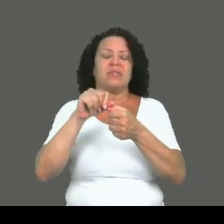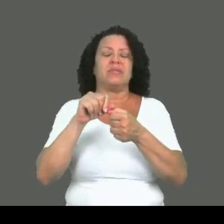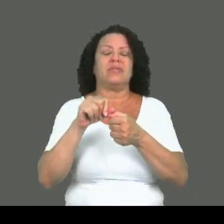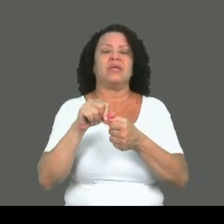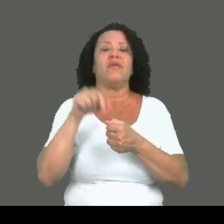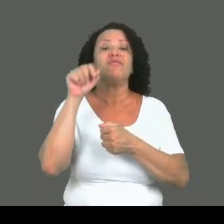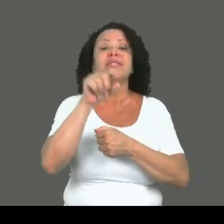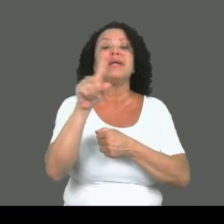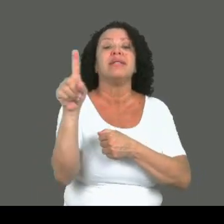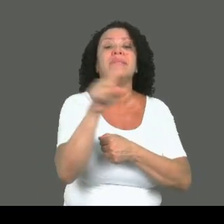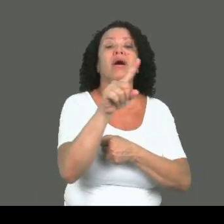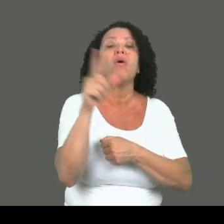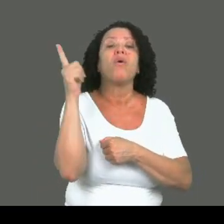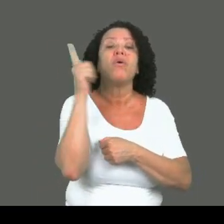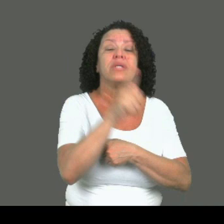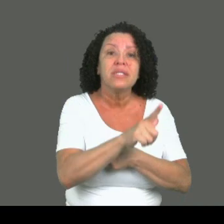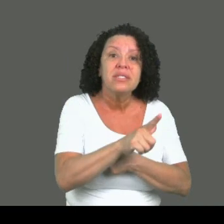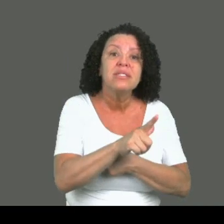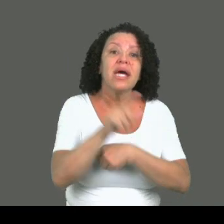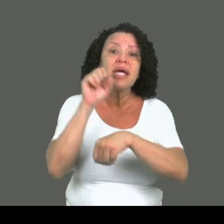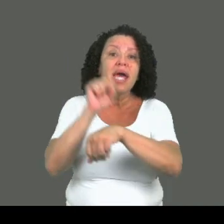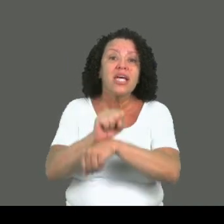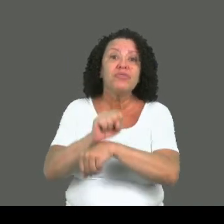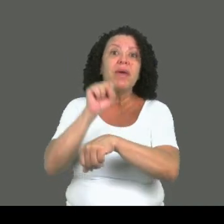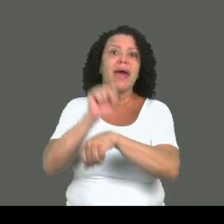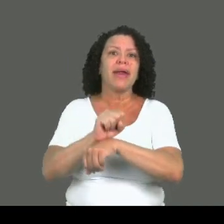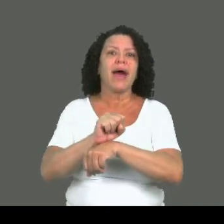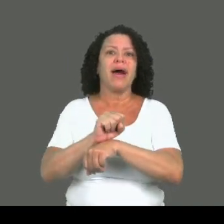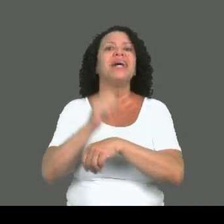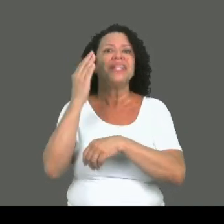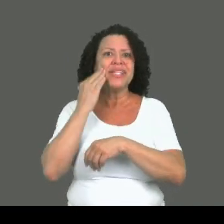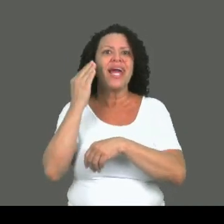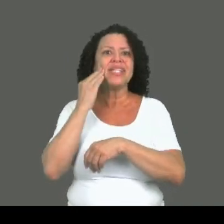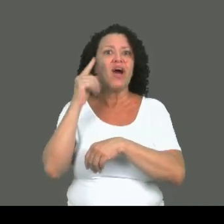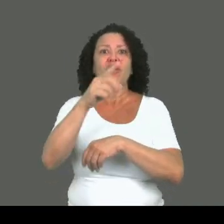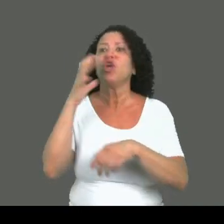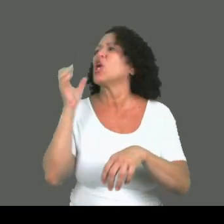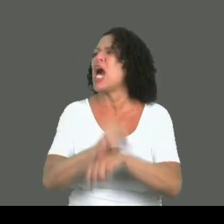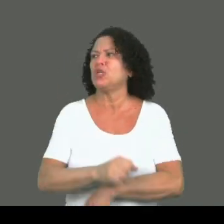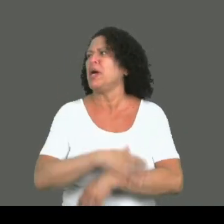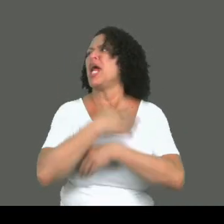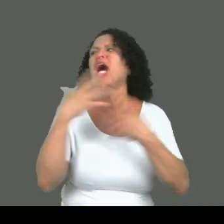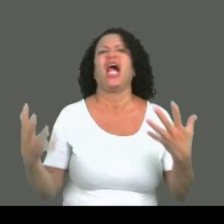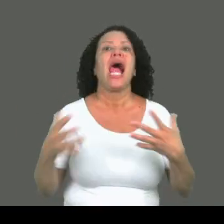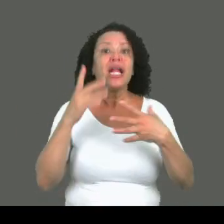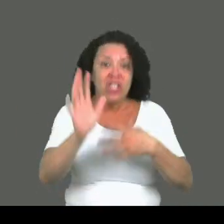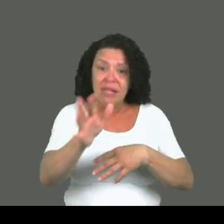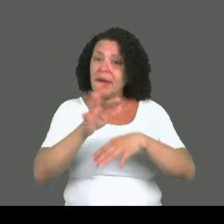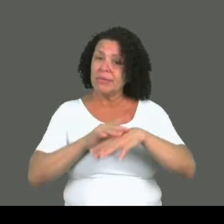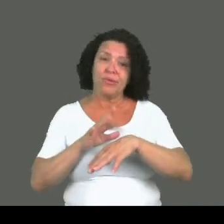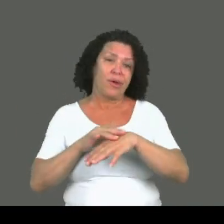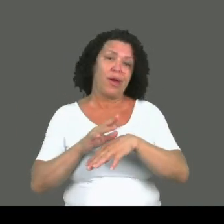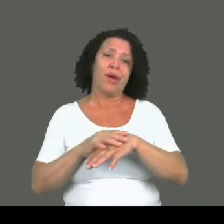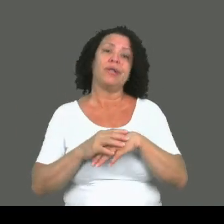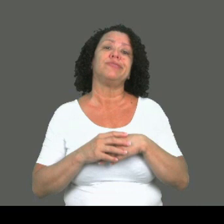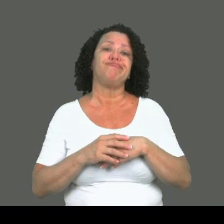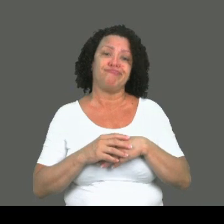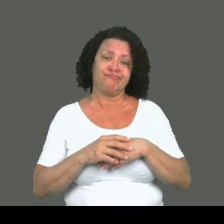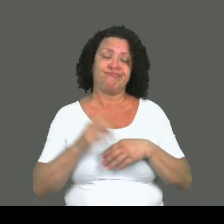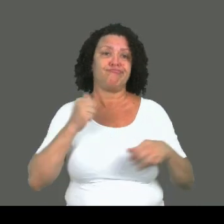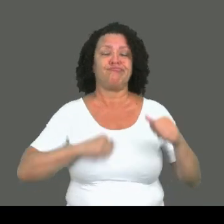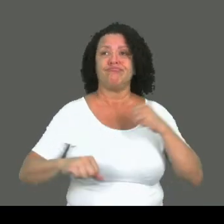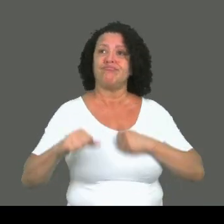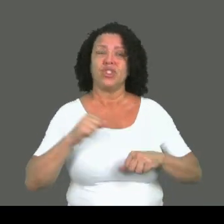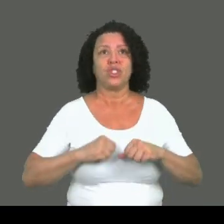não consegue mais esperar. É uma ansiedade patológica. Você fica com aquela ânsia